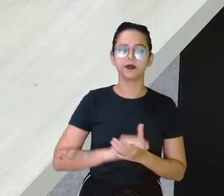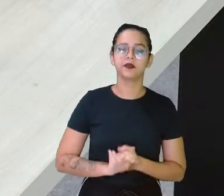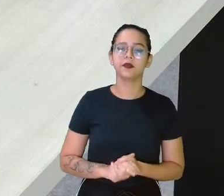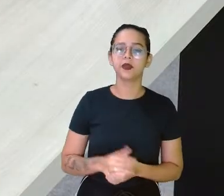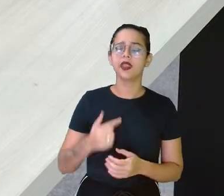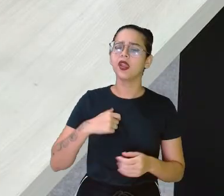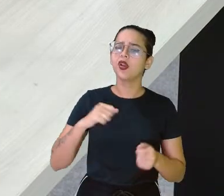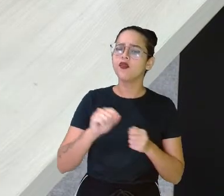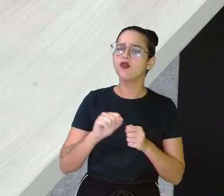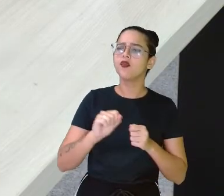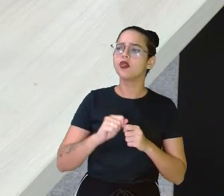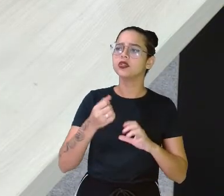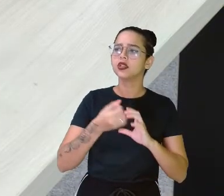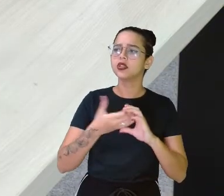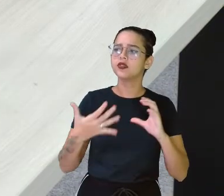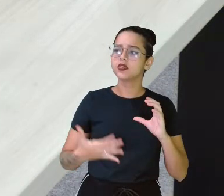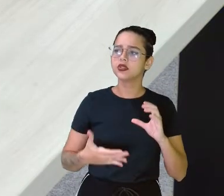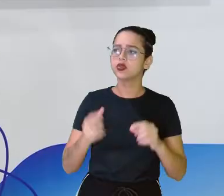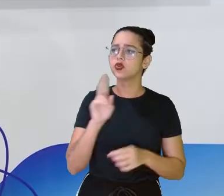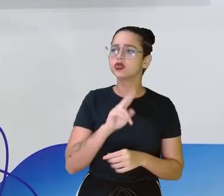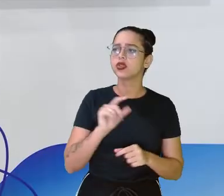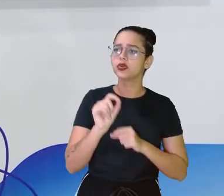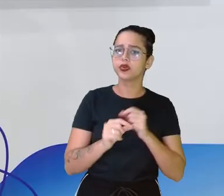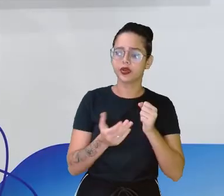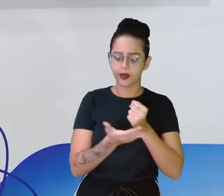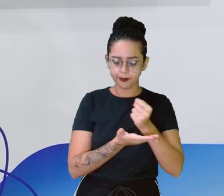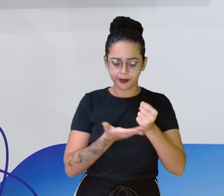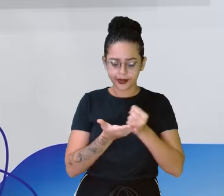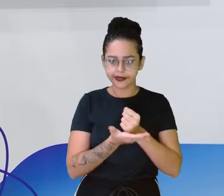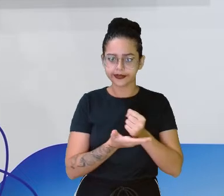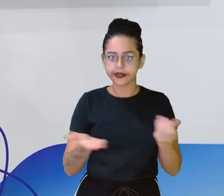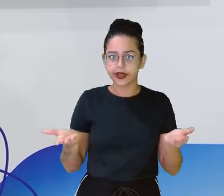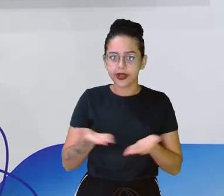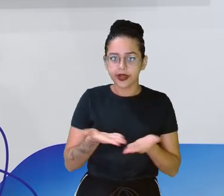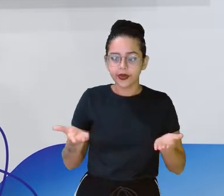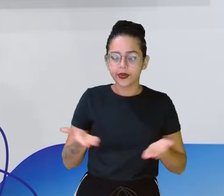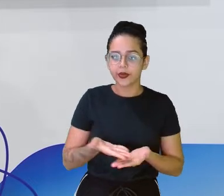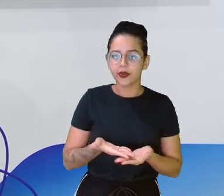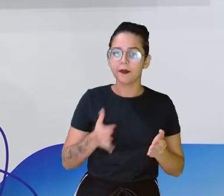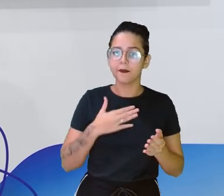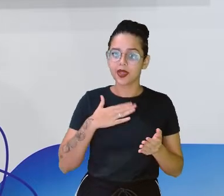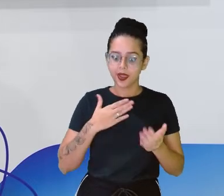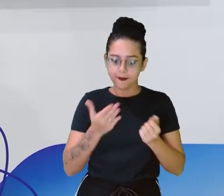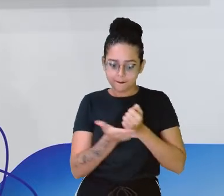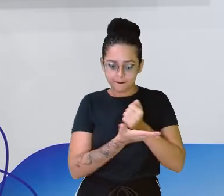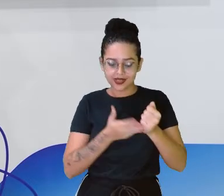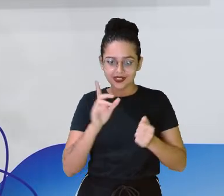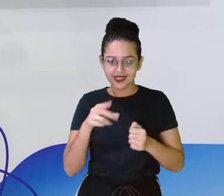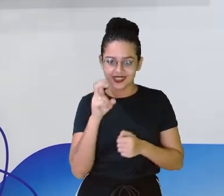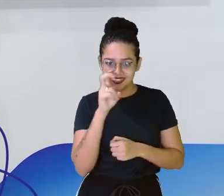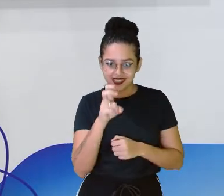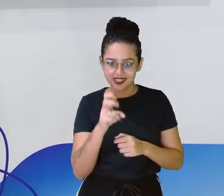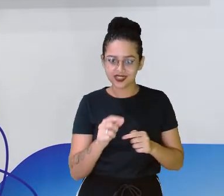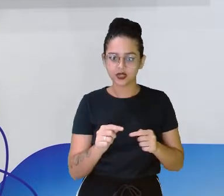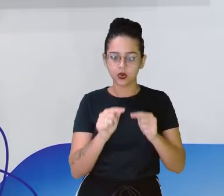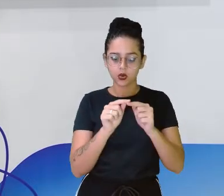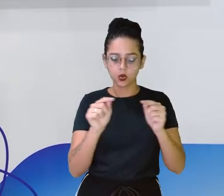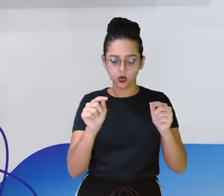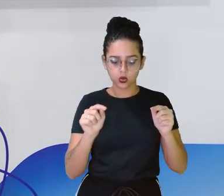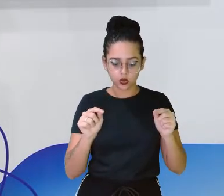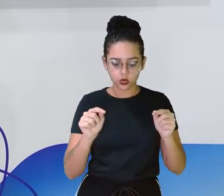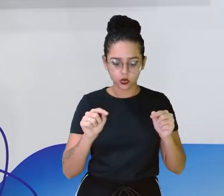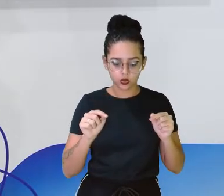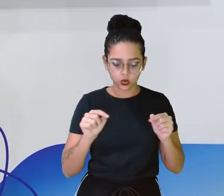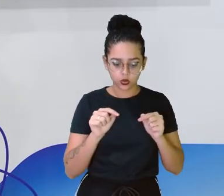eu faço a classificação de acordo com a minha base. Neste caso, como a minha base é um pentágono, a minha